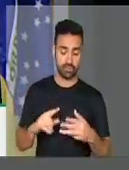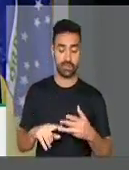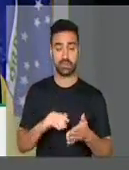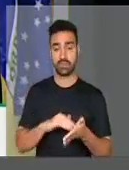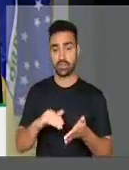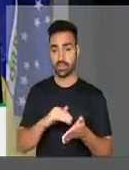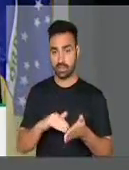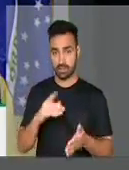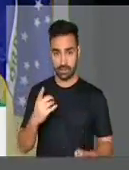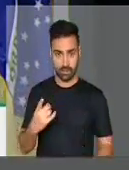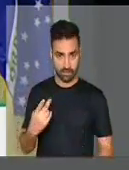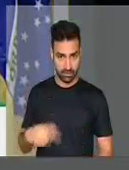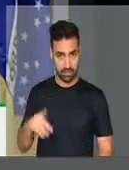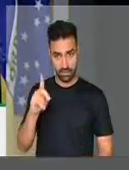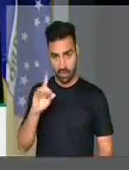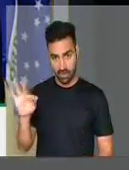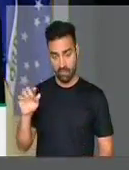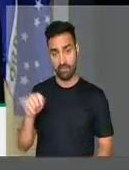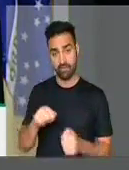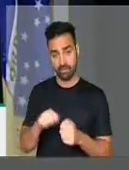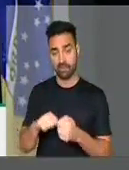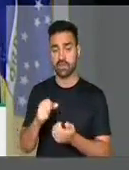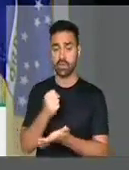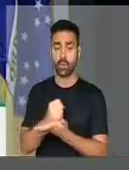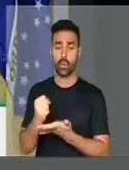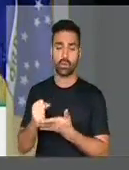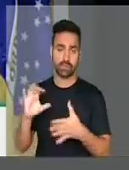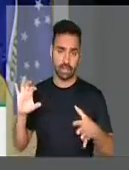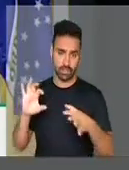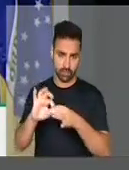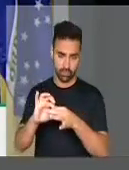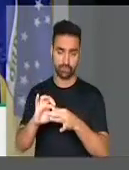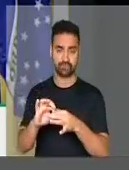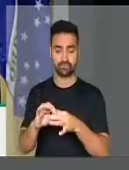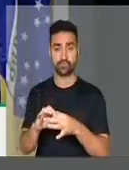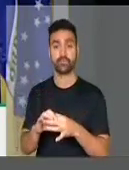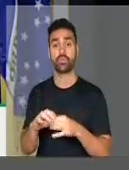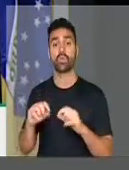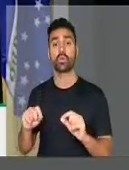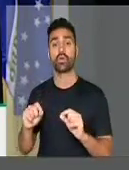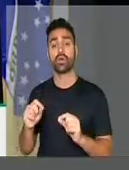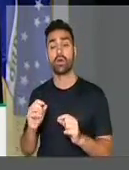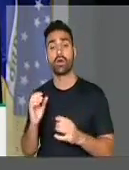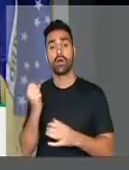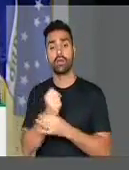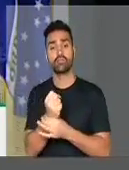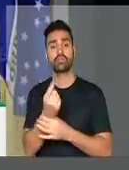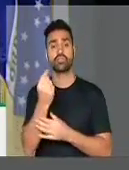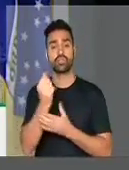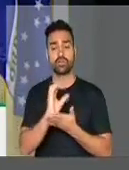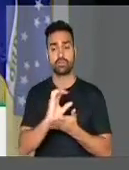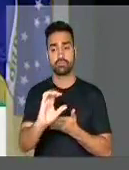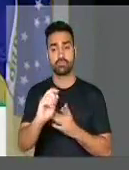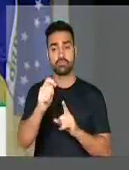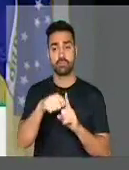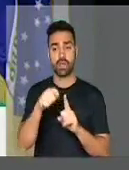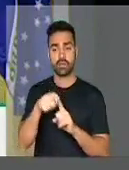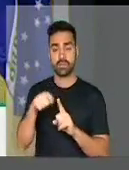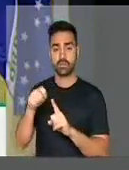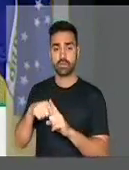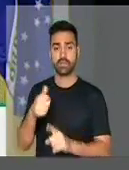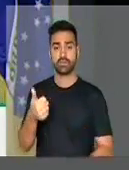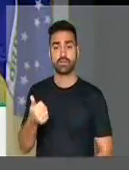do DF firmaram um pacto federativo, né, que garantem o repasse mensal de